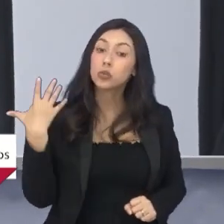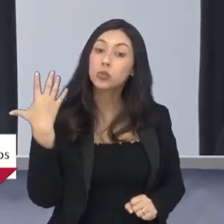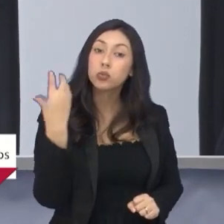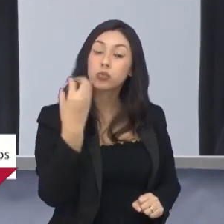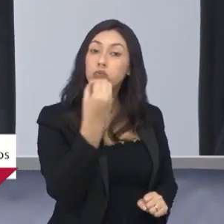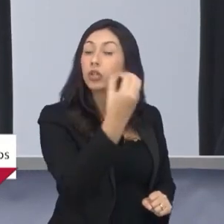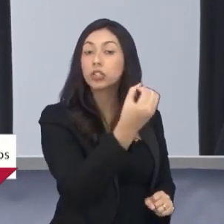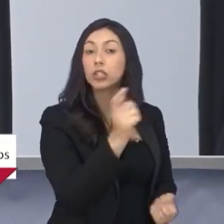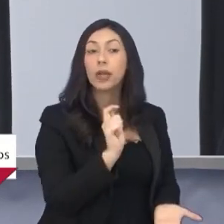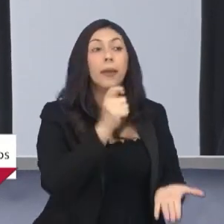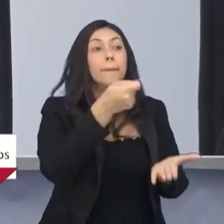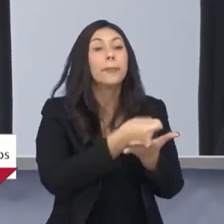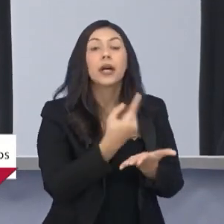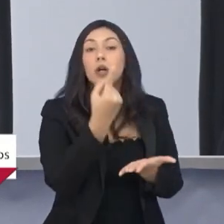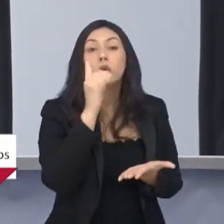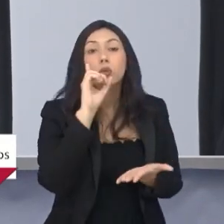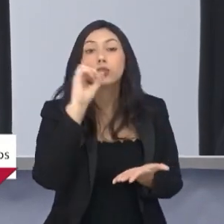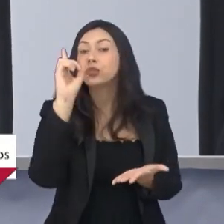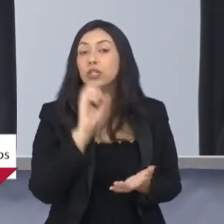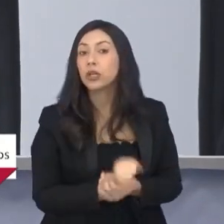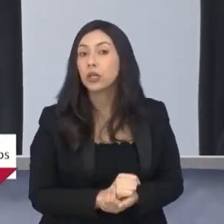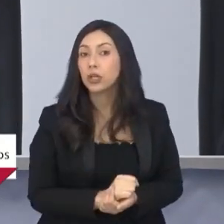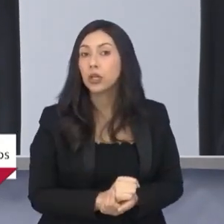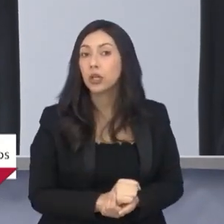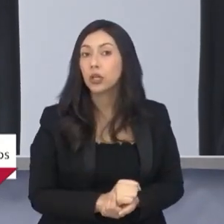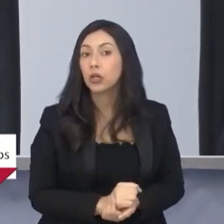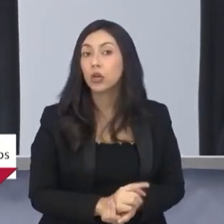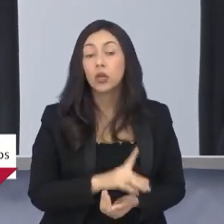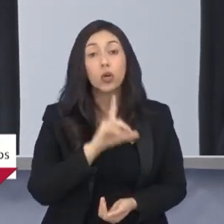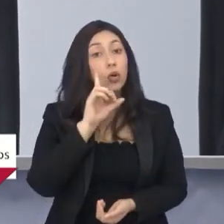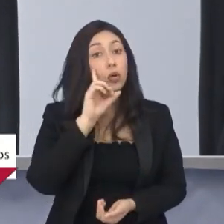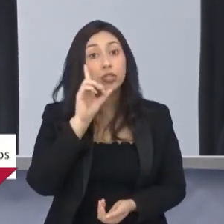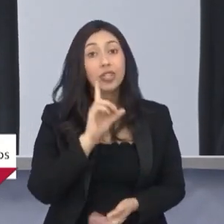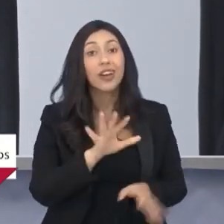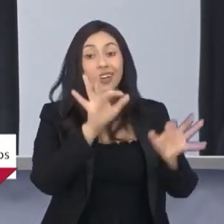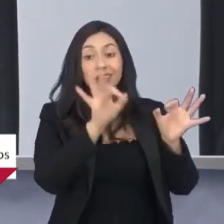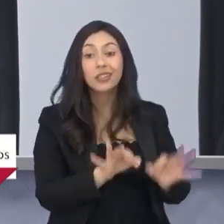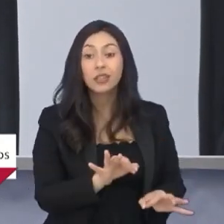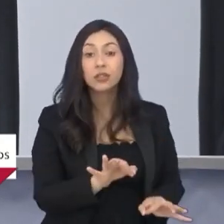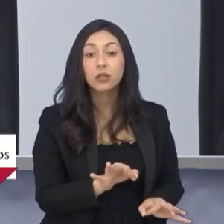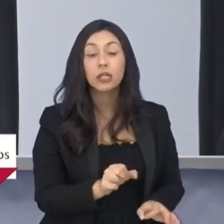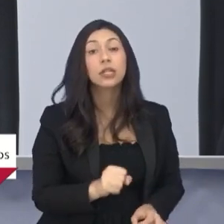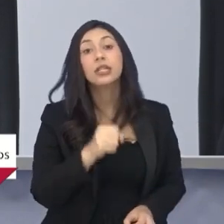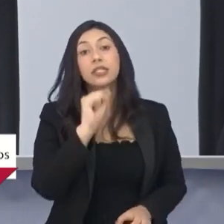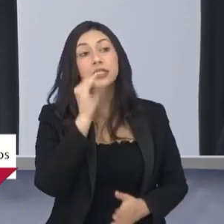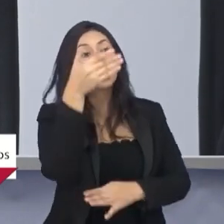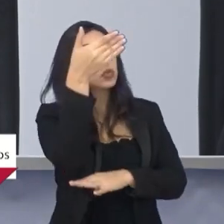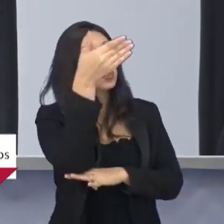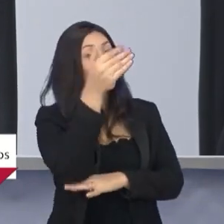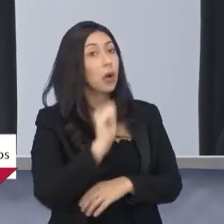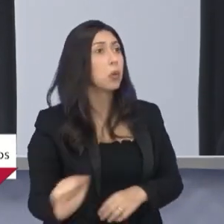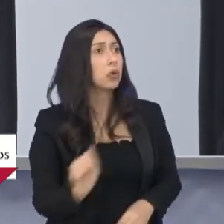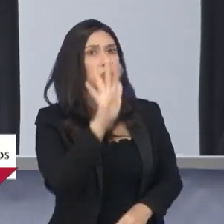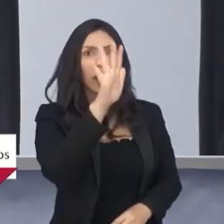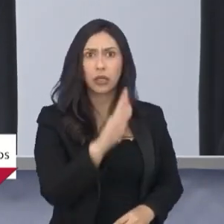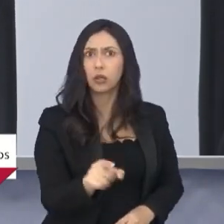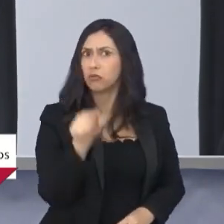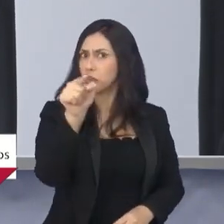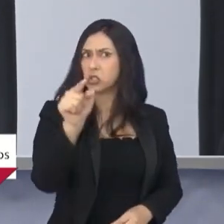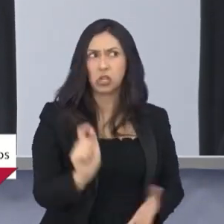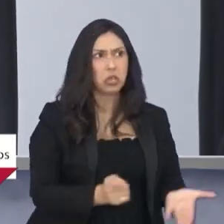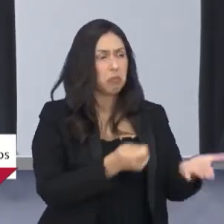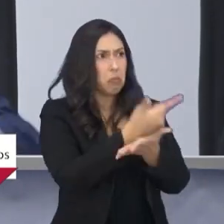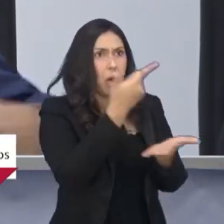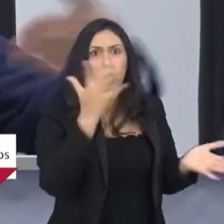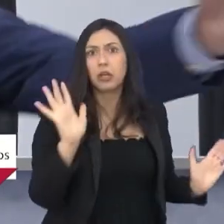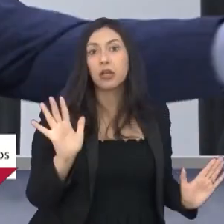diária é um valor fixo se você for ficar num hotel mais caro você paga do bolso se você for ficar